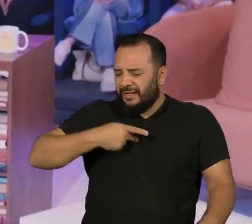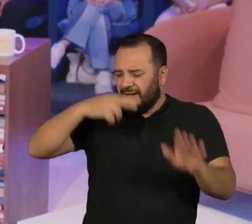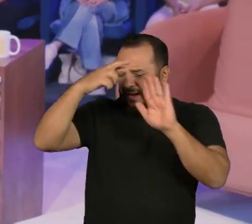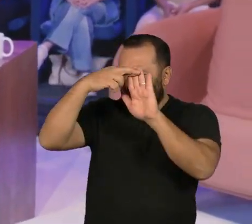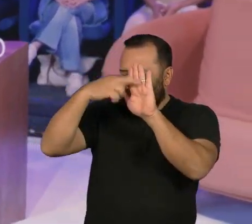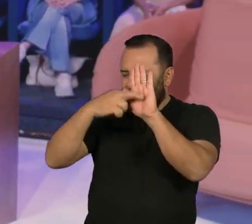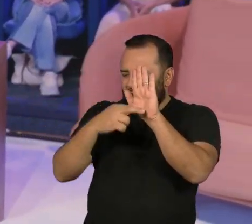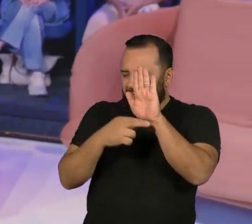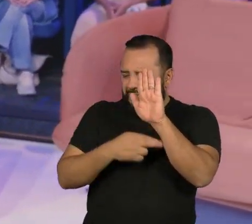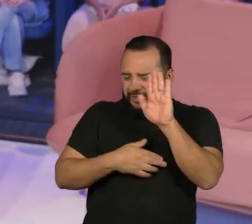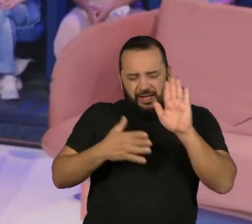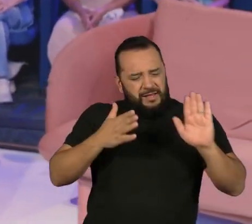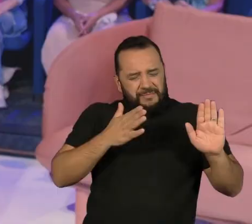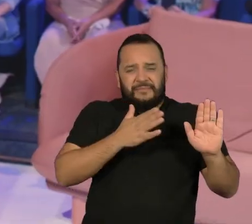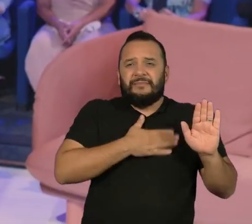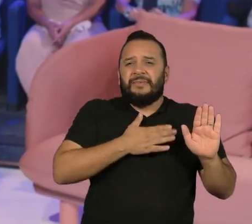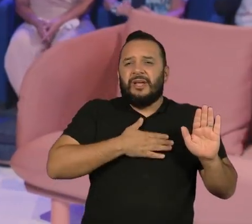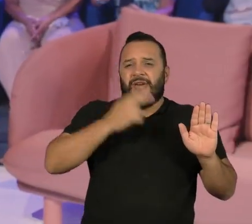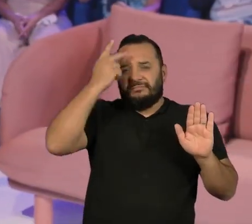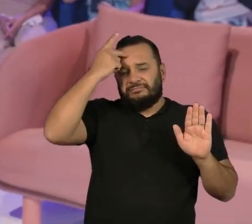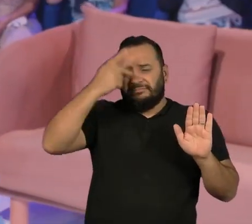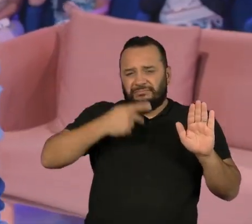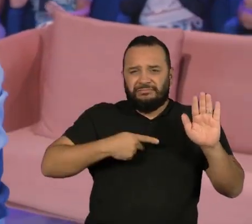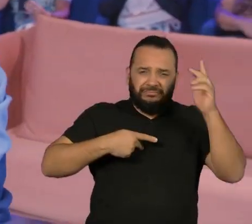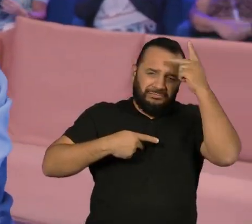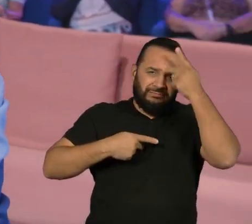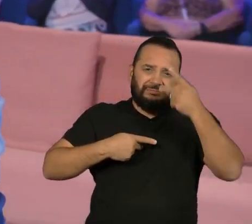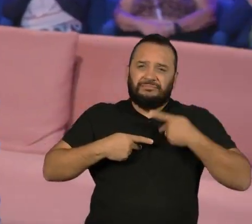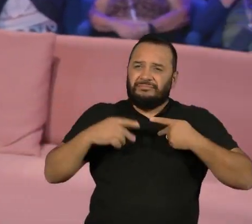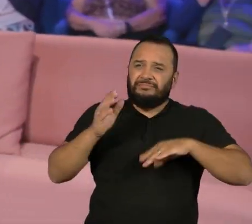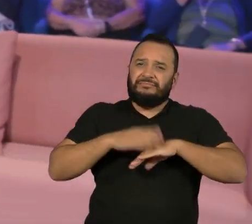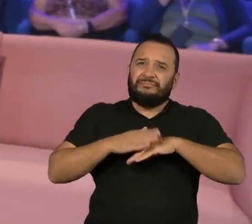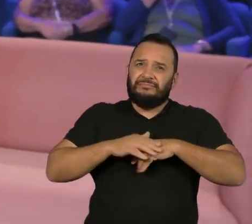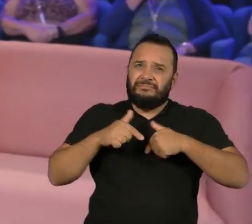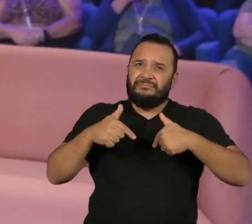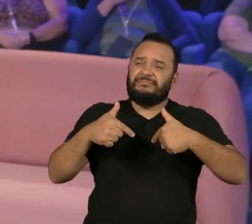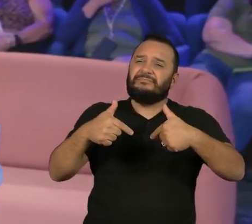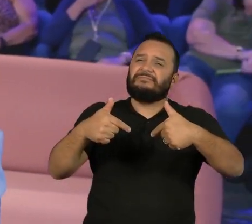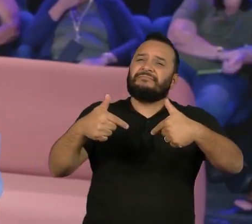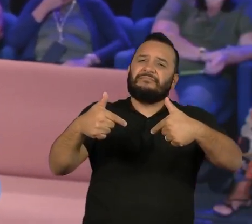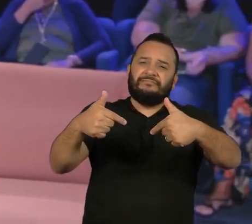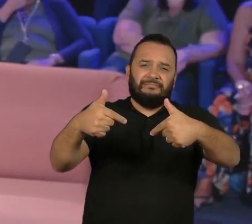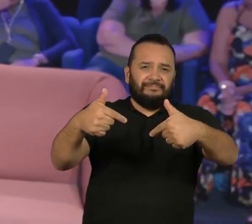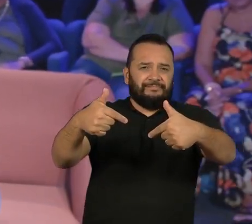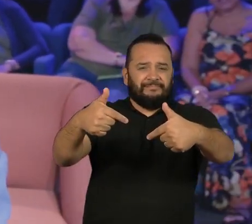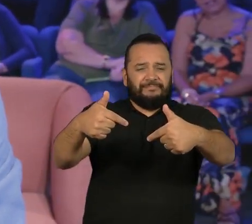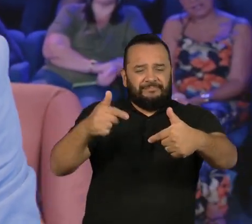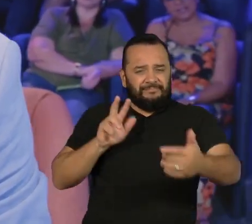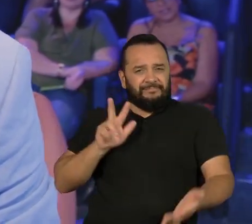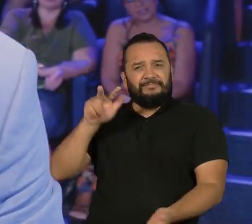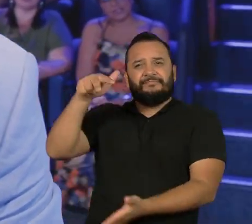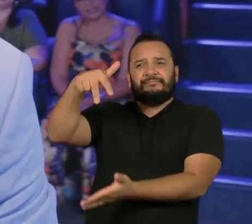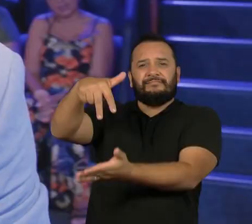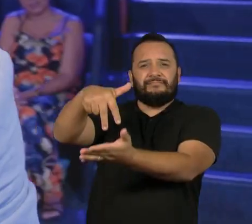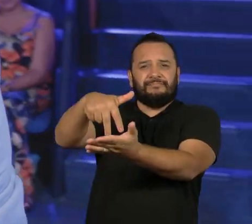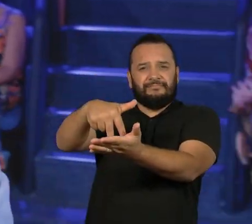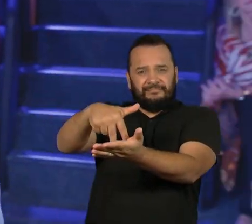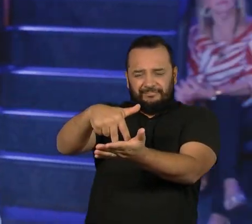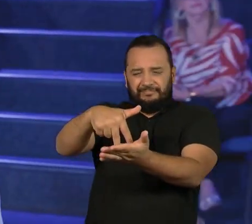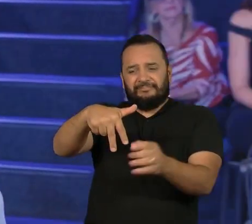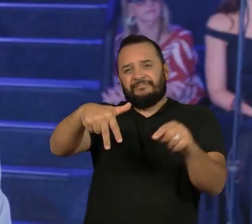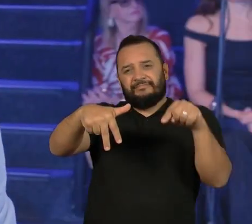é minha questão. Virar esse mundo, cravar esse